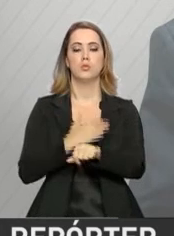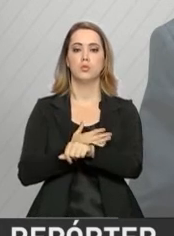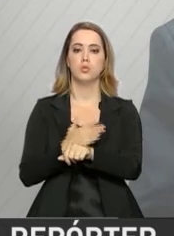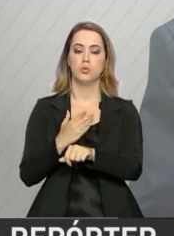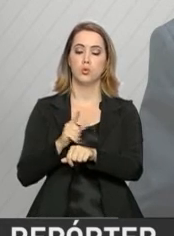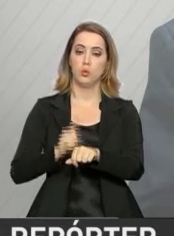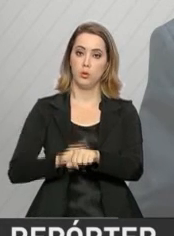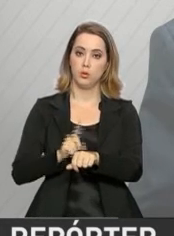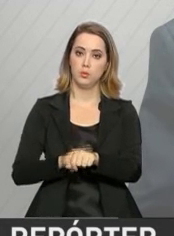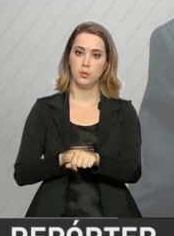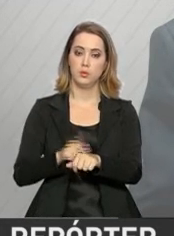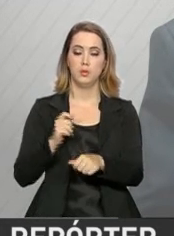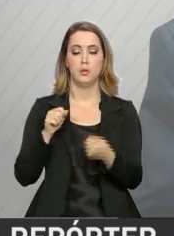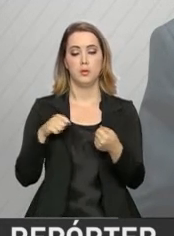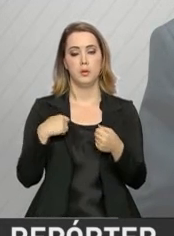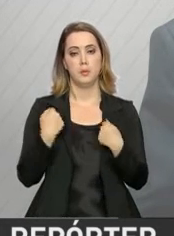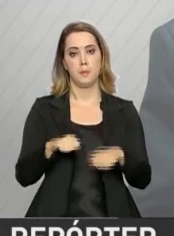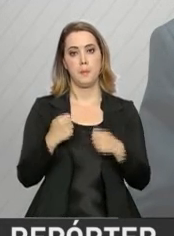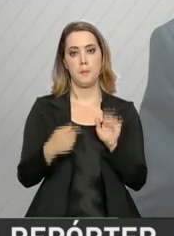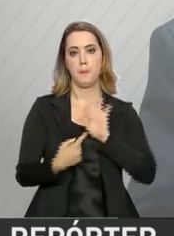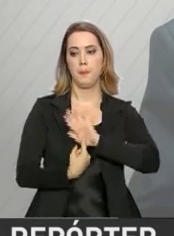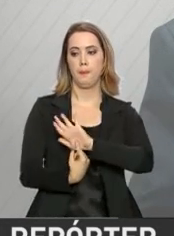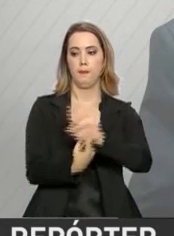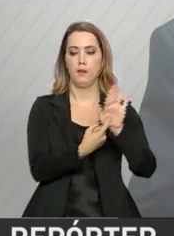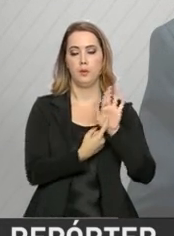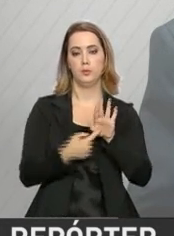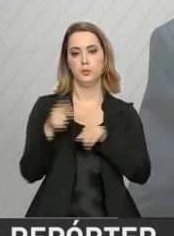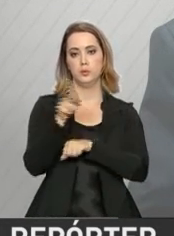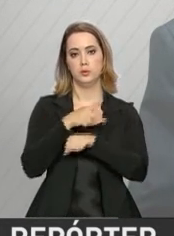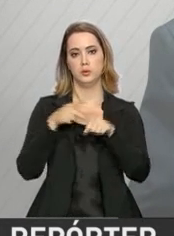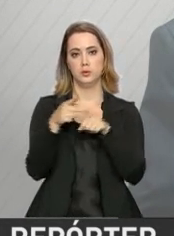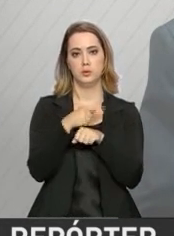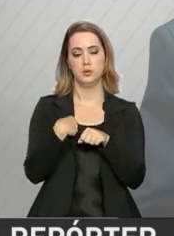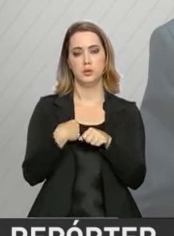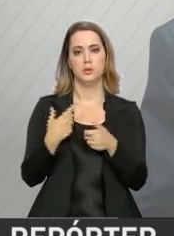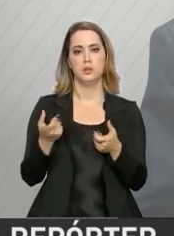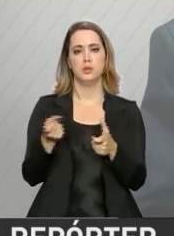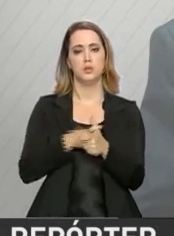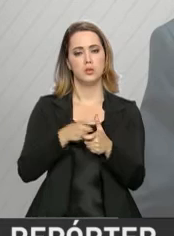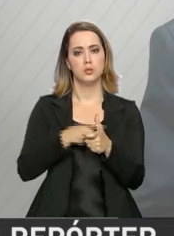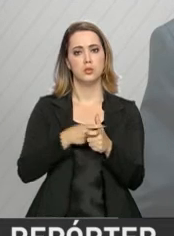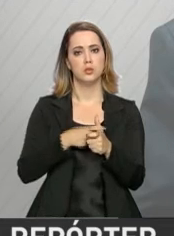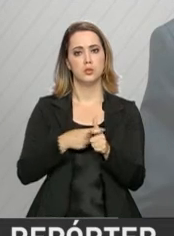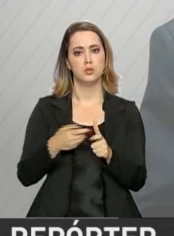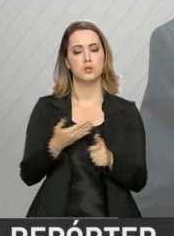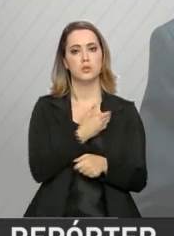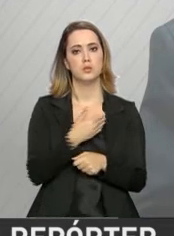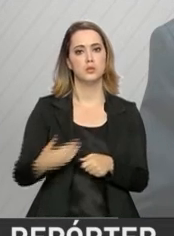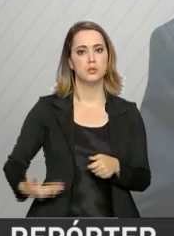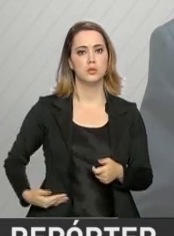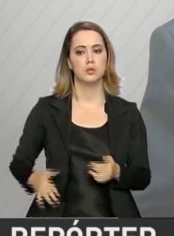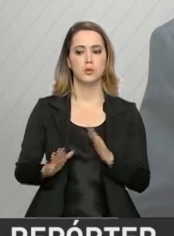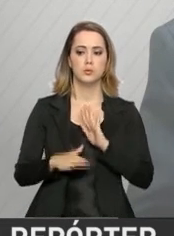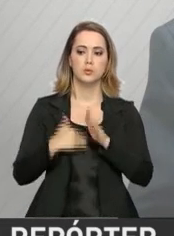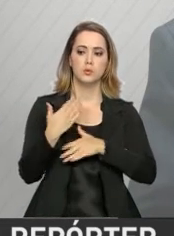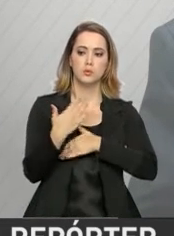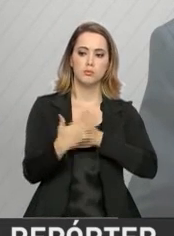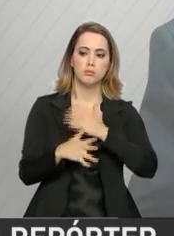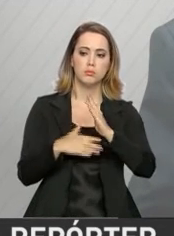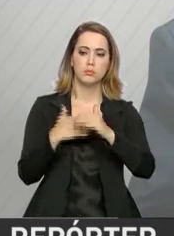sinalizar ao país que as despesas públicas passarão a crescer de forma